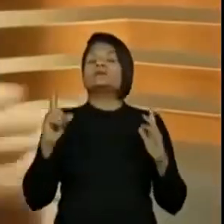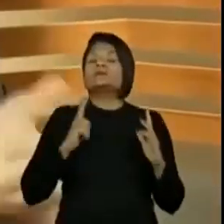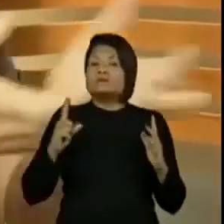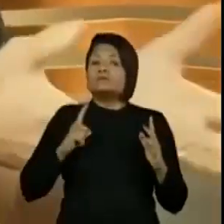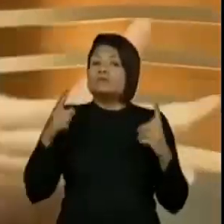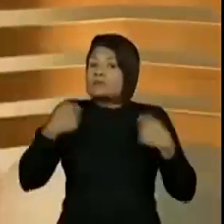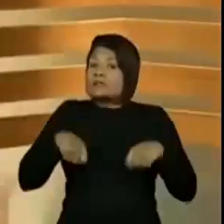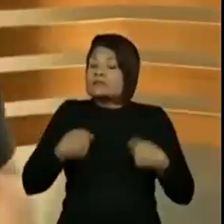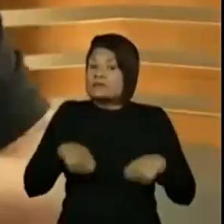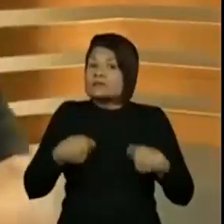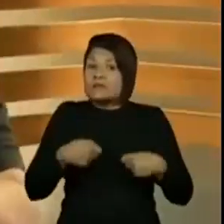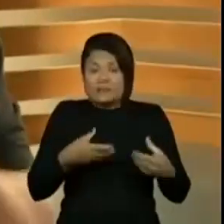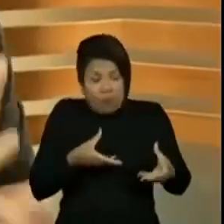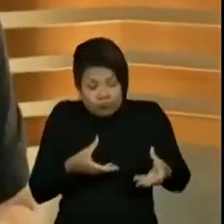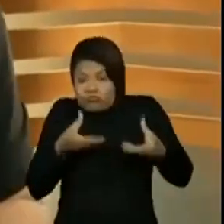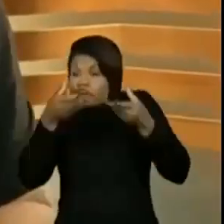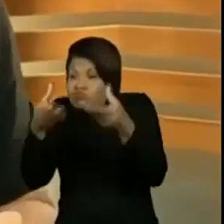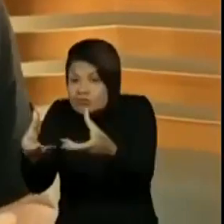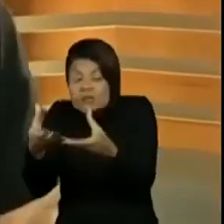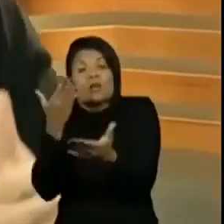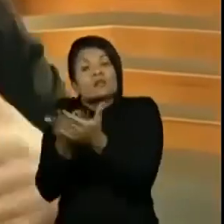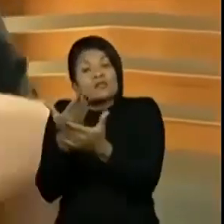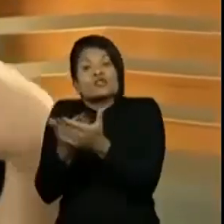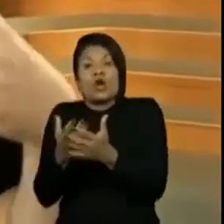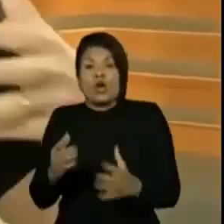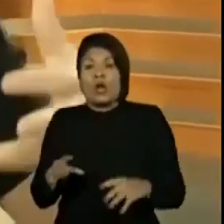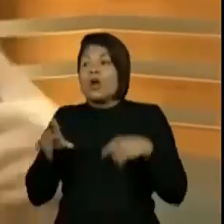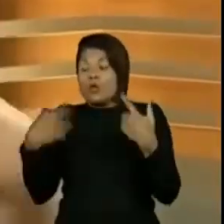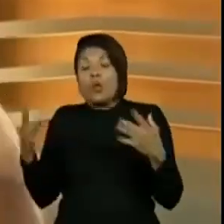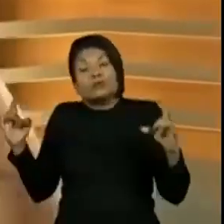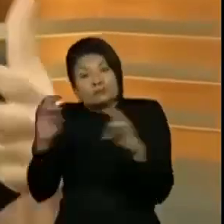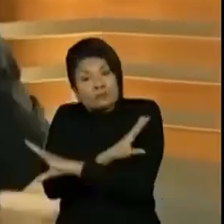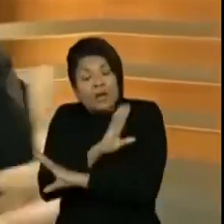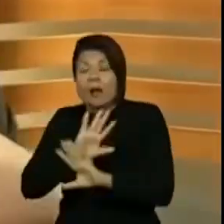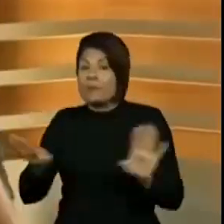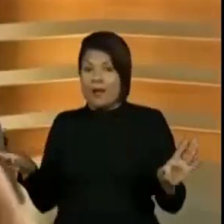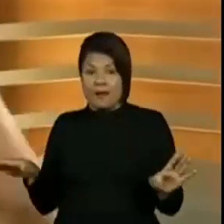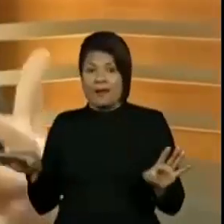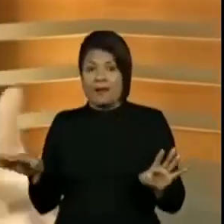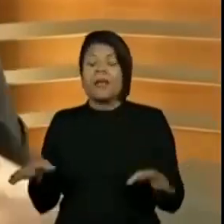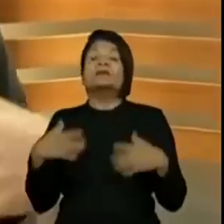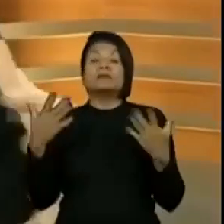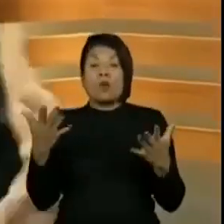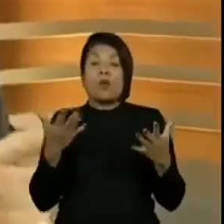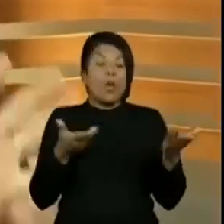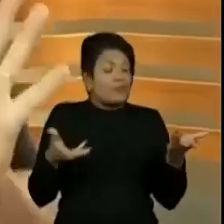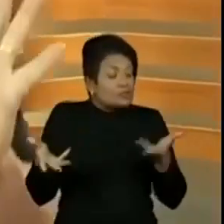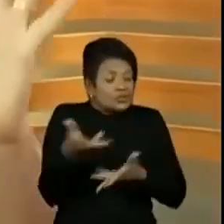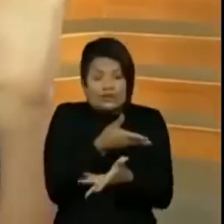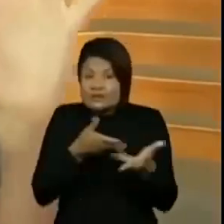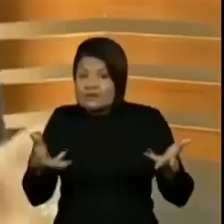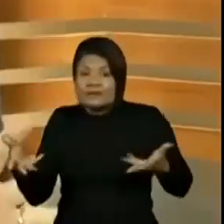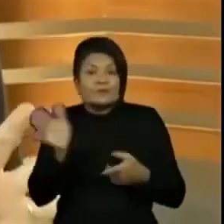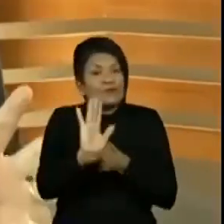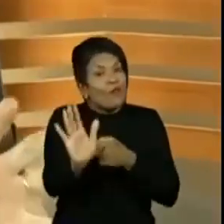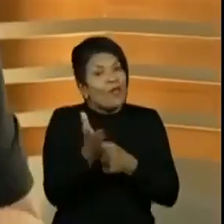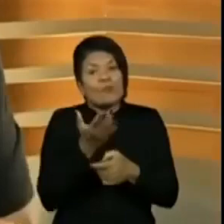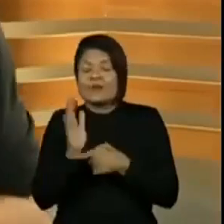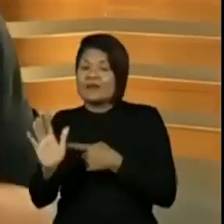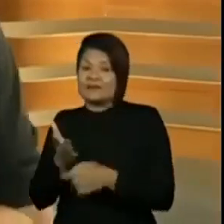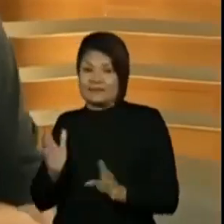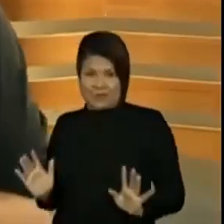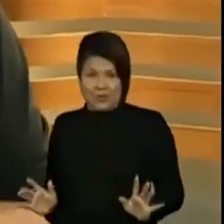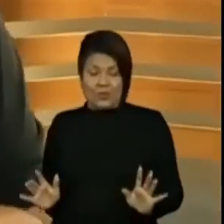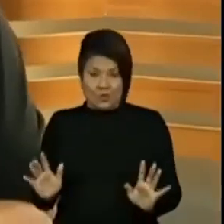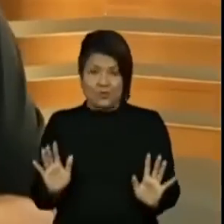devem ser levadas para a escola quando tudo isso acabar. Exatamente para criar uma dinâmica de colaboração e todo mundo vê que, aos trancos e